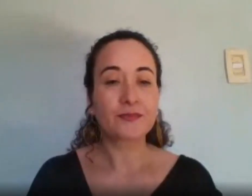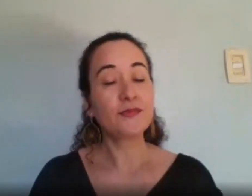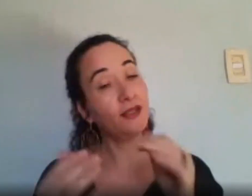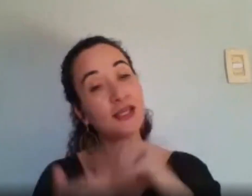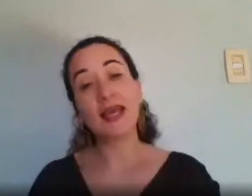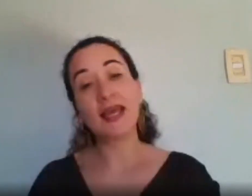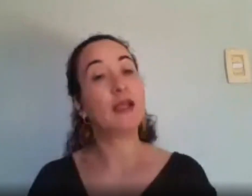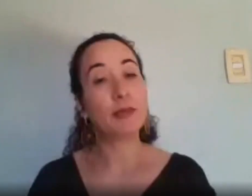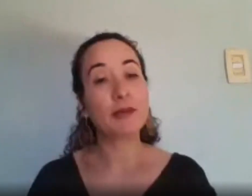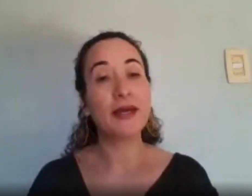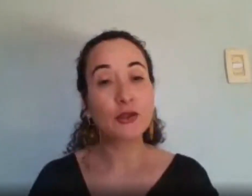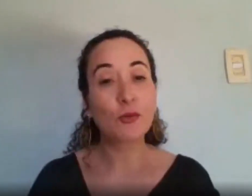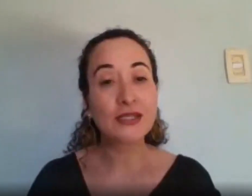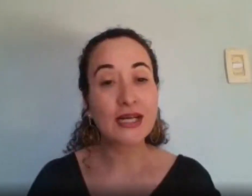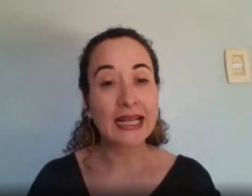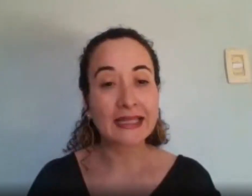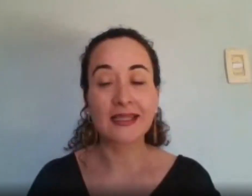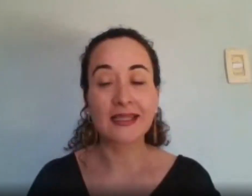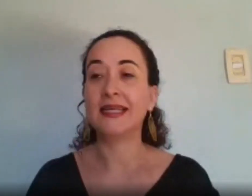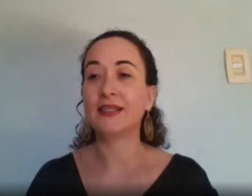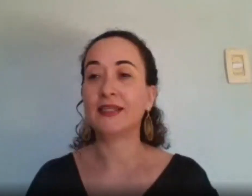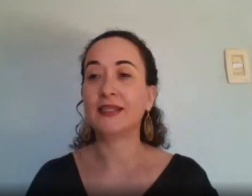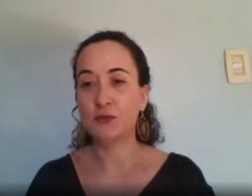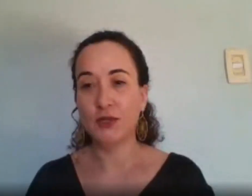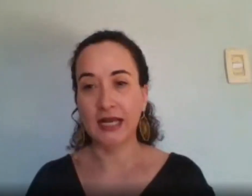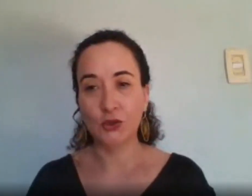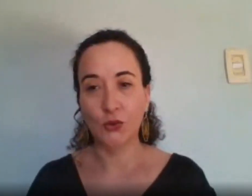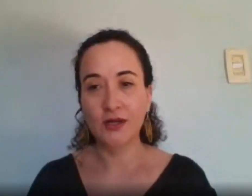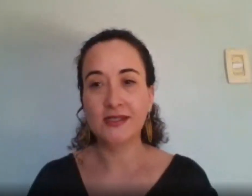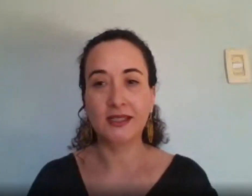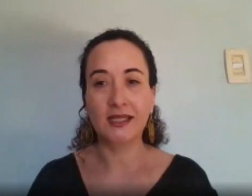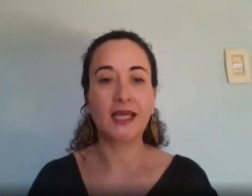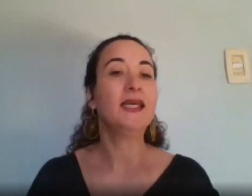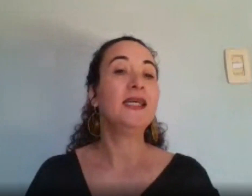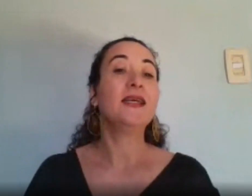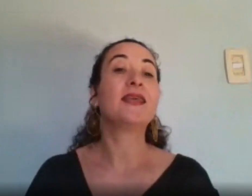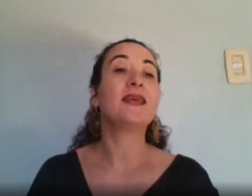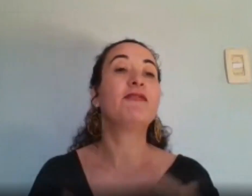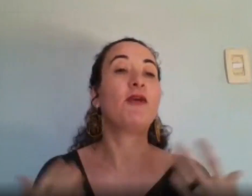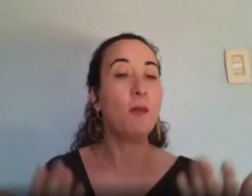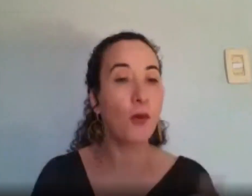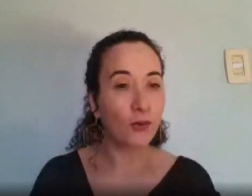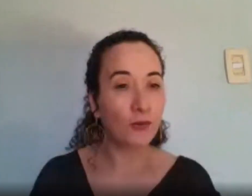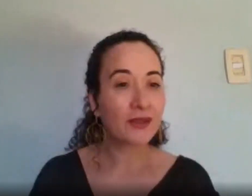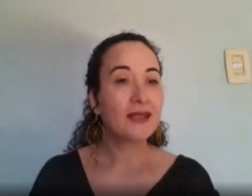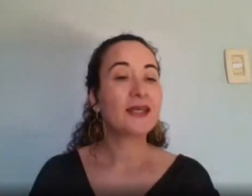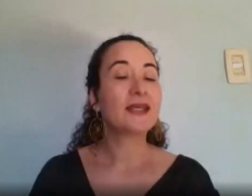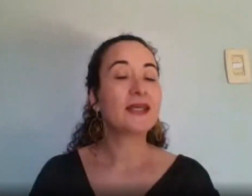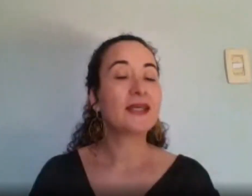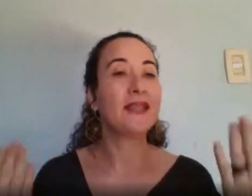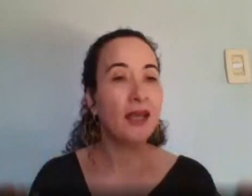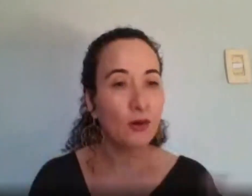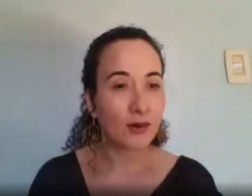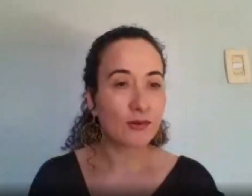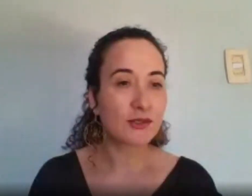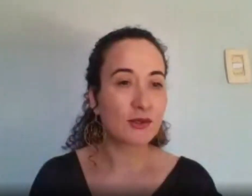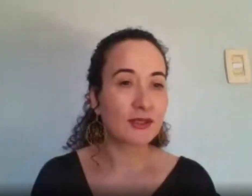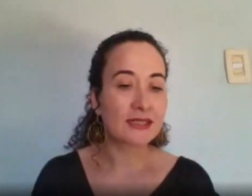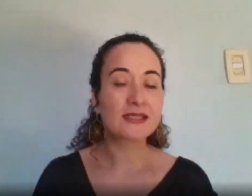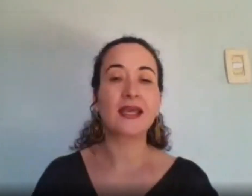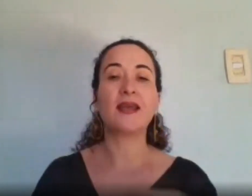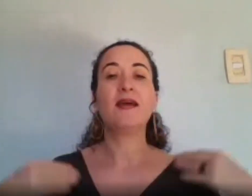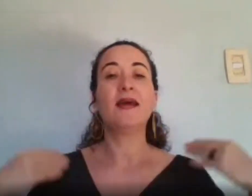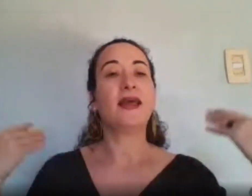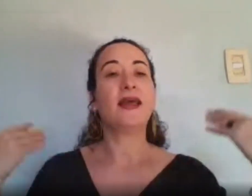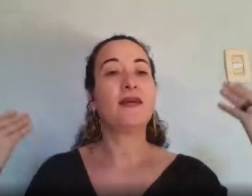Simone, que foi da primeira turma de Letras 2014, né, que formou, que defendeu o